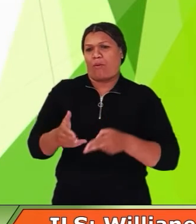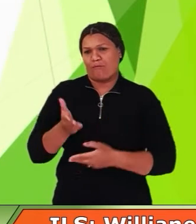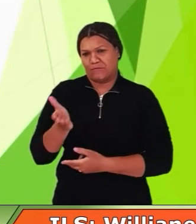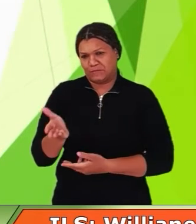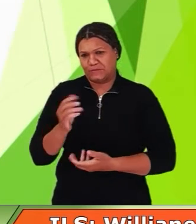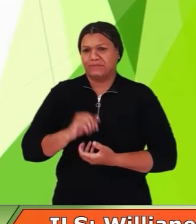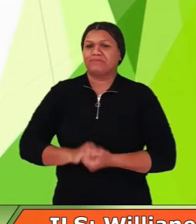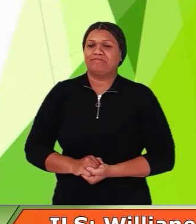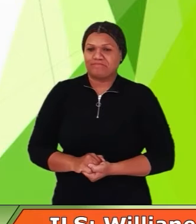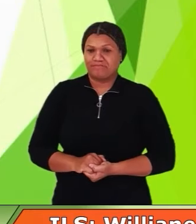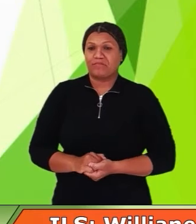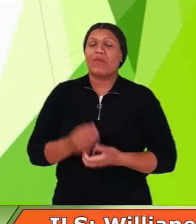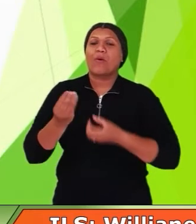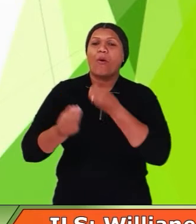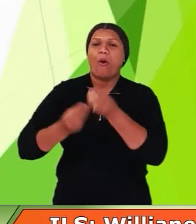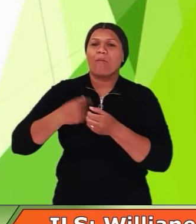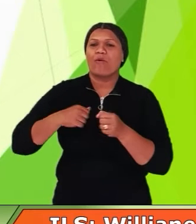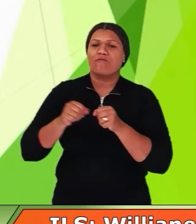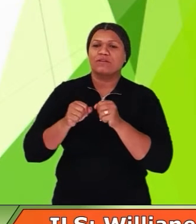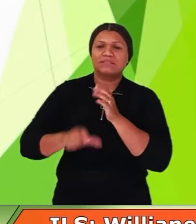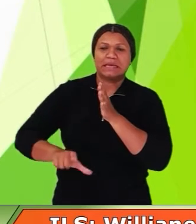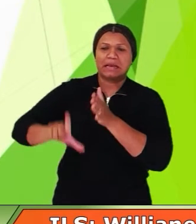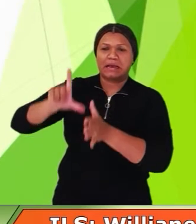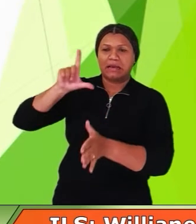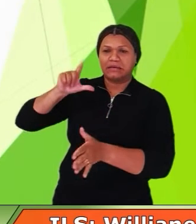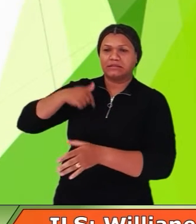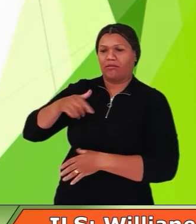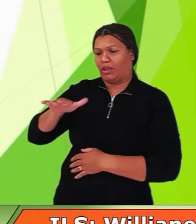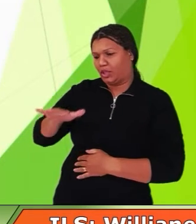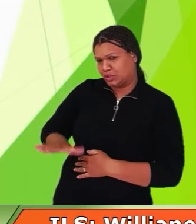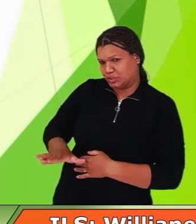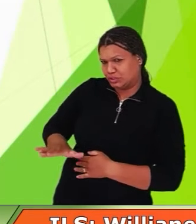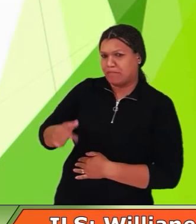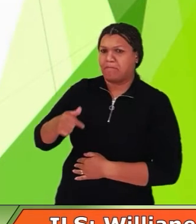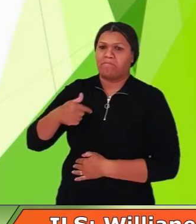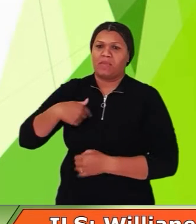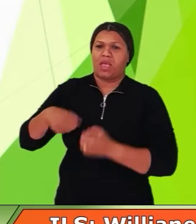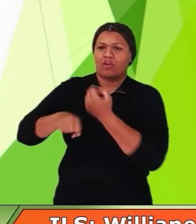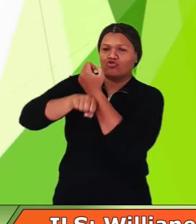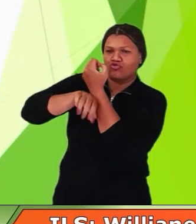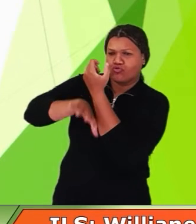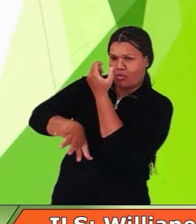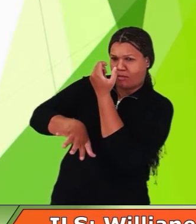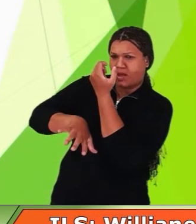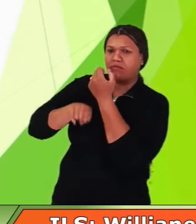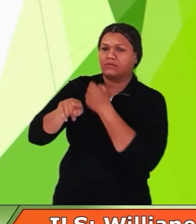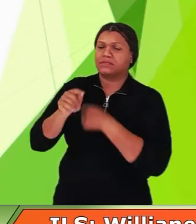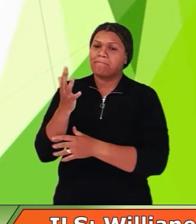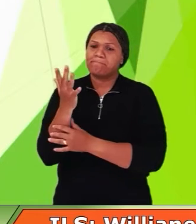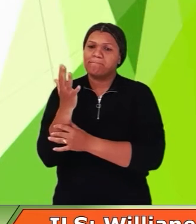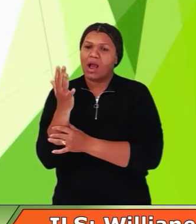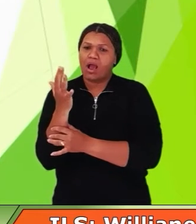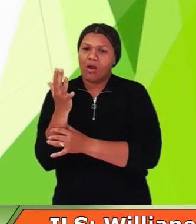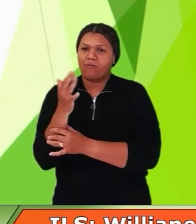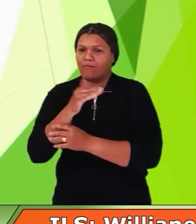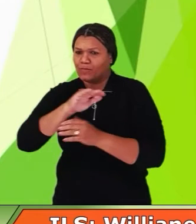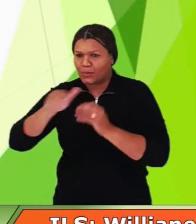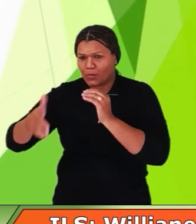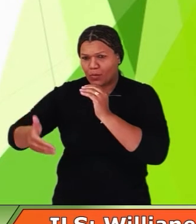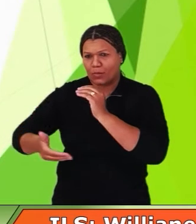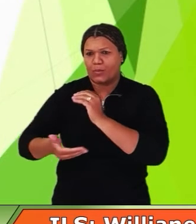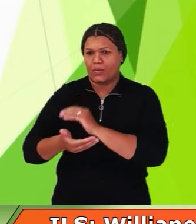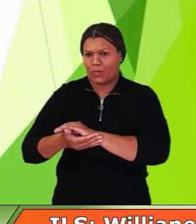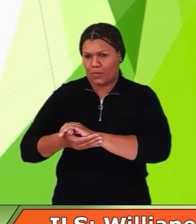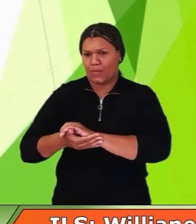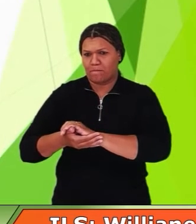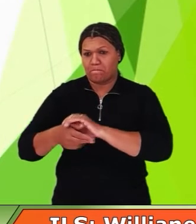faz como eu fazia em criança minha sombra você põe a sua mão por baixo da